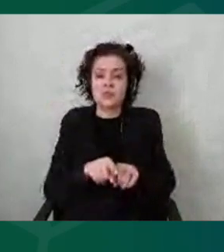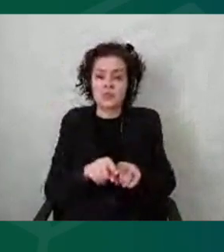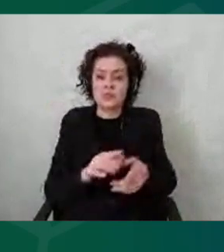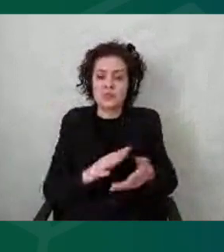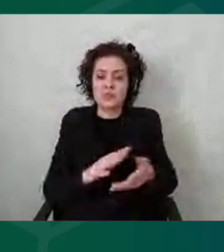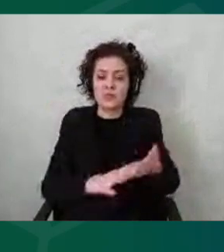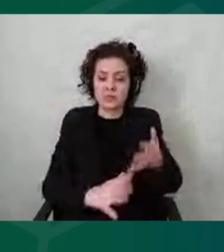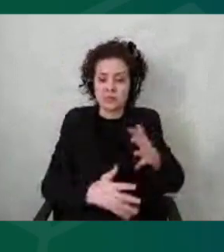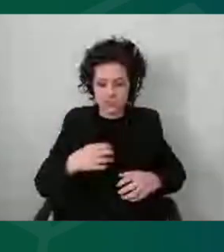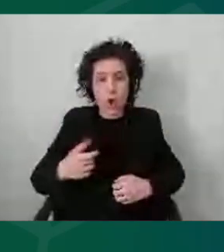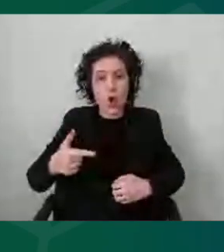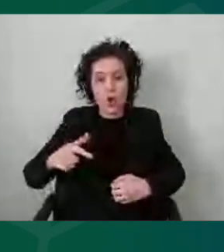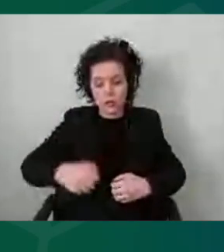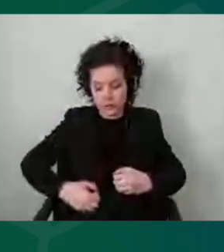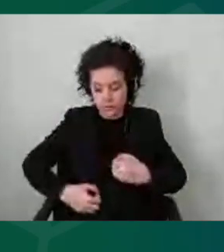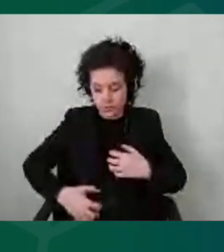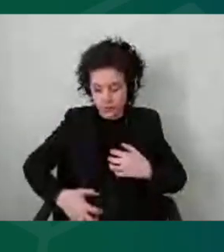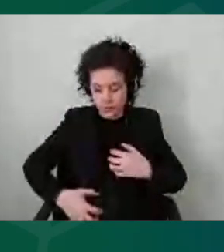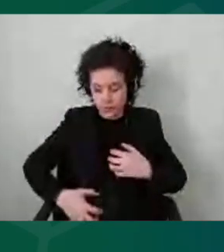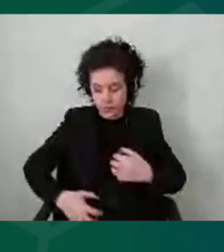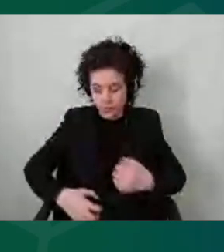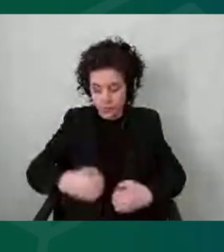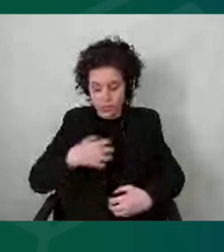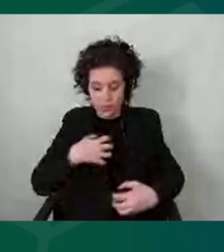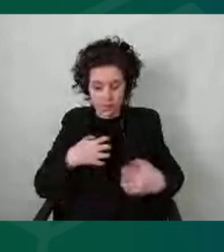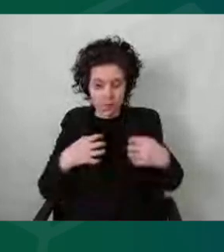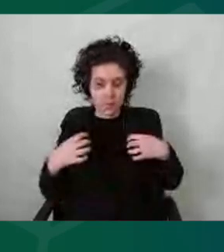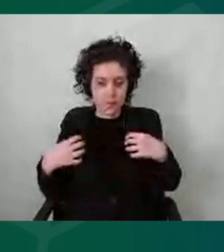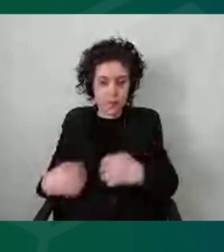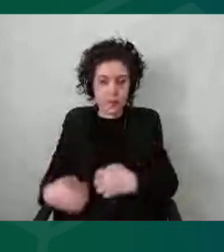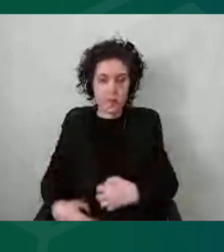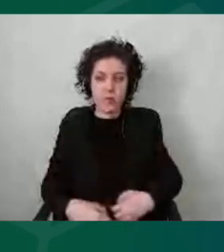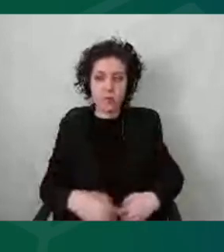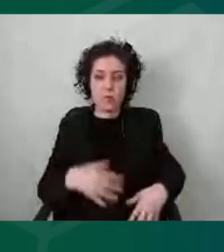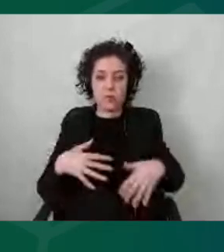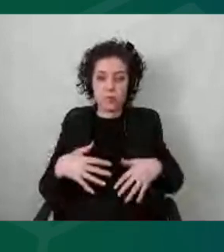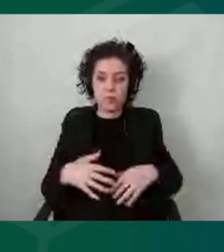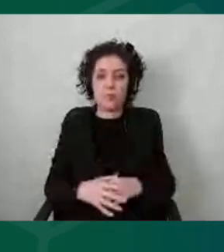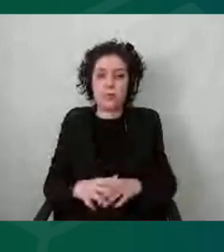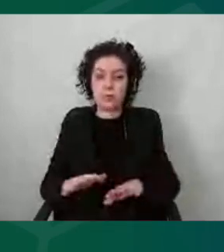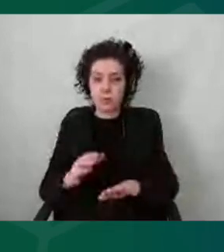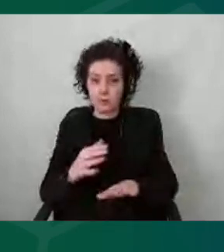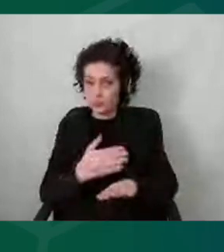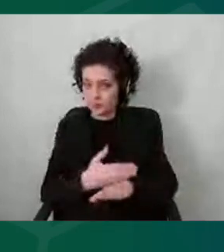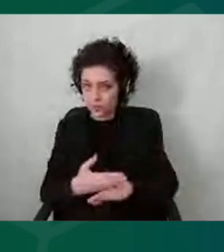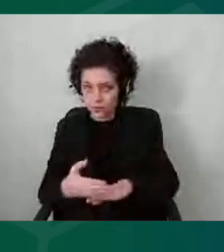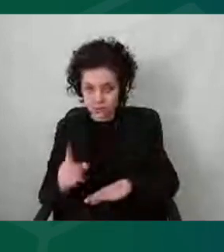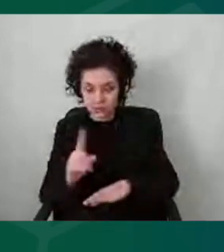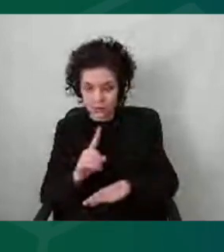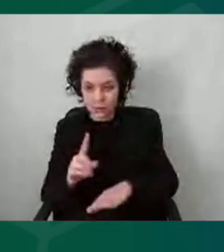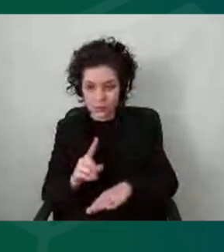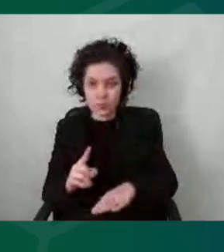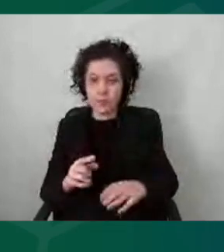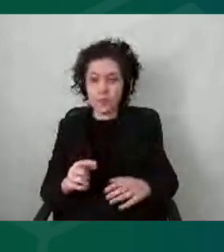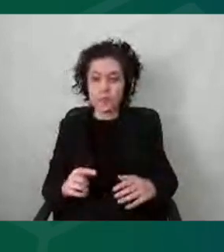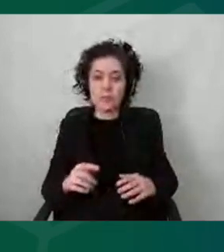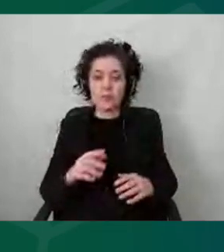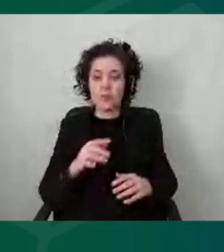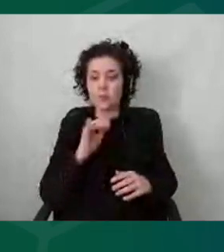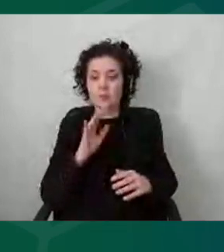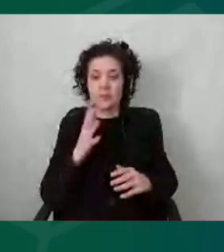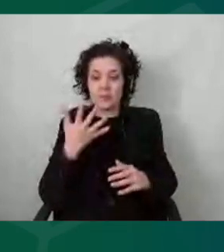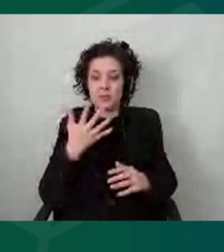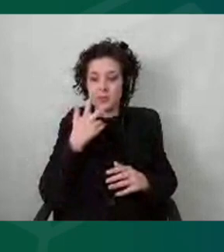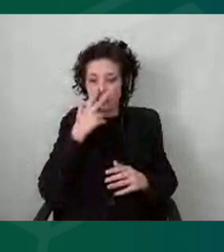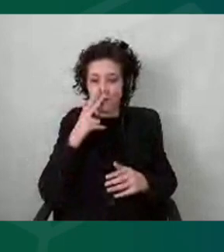diversos órgãos e sistemas. Aqui, para quem não está familiarizado, o normal é que nosso pulmão aparece aqui como esse